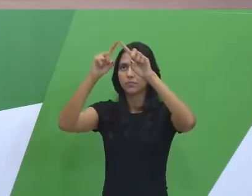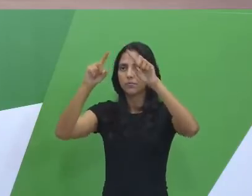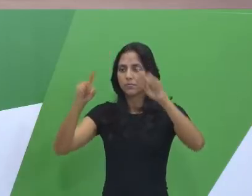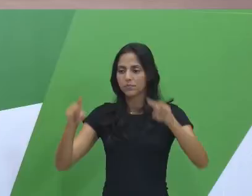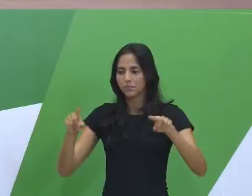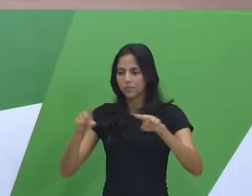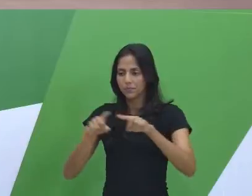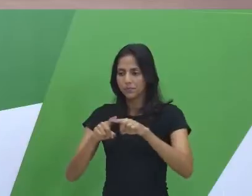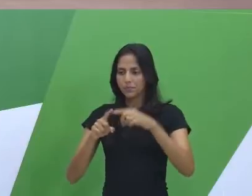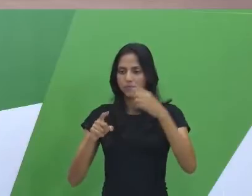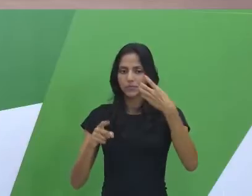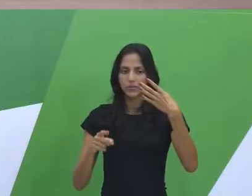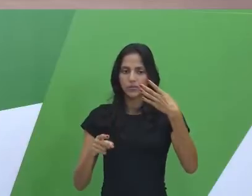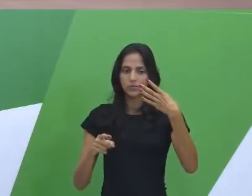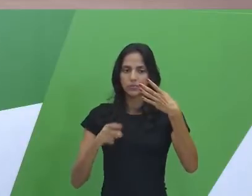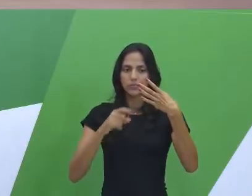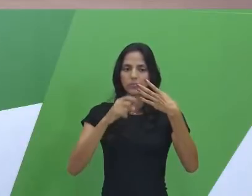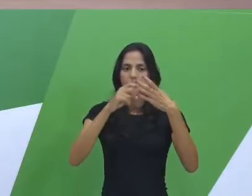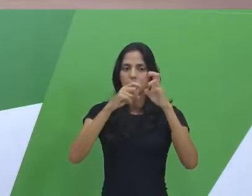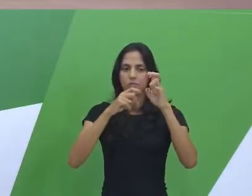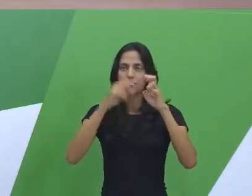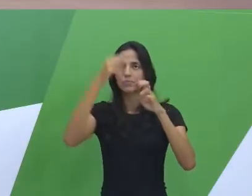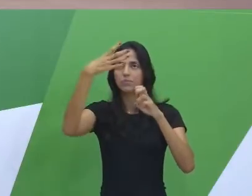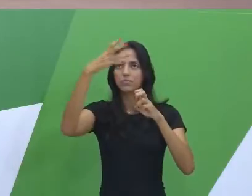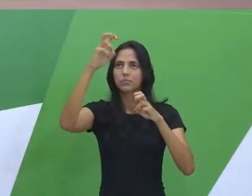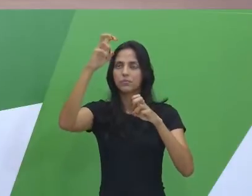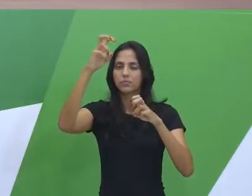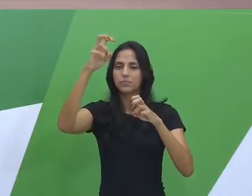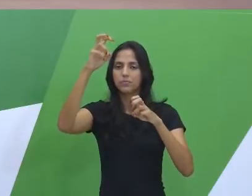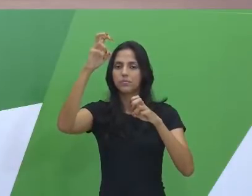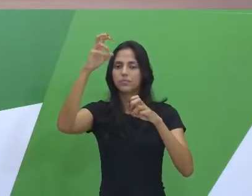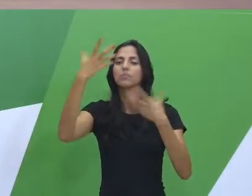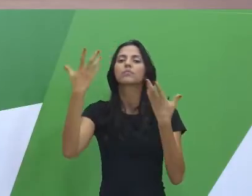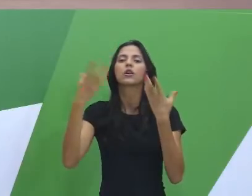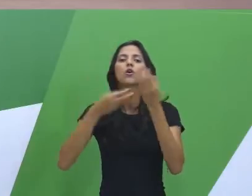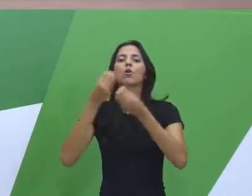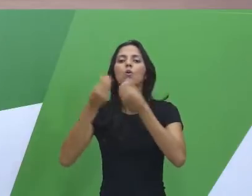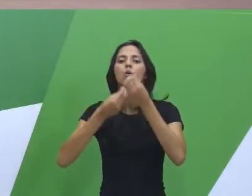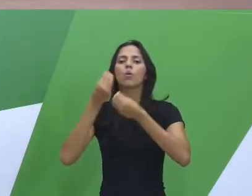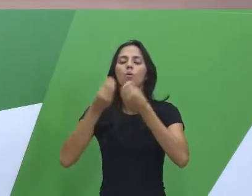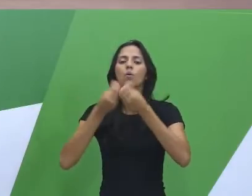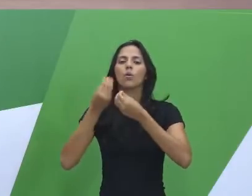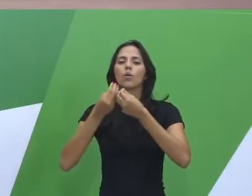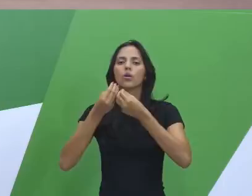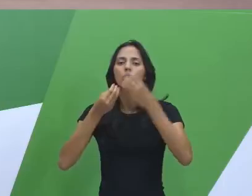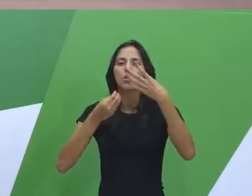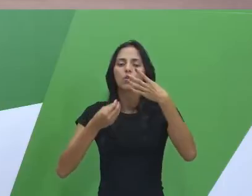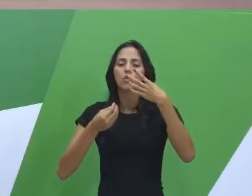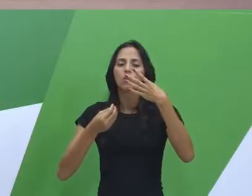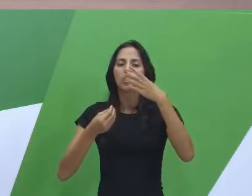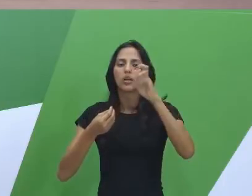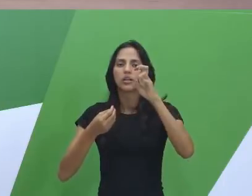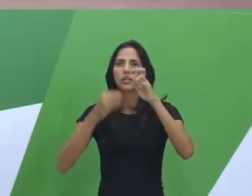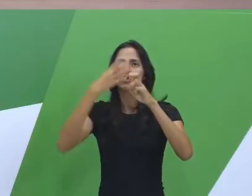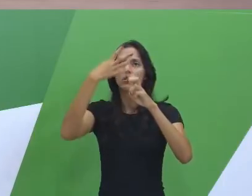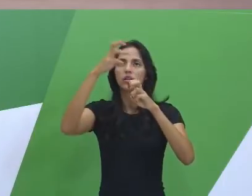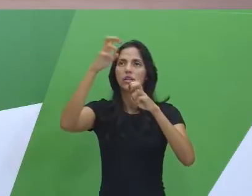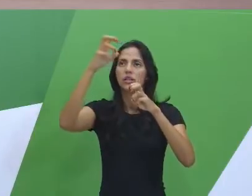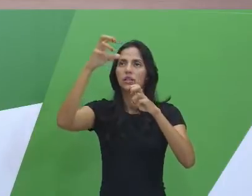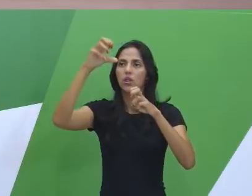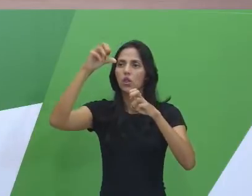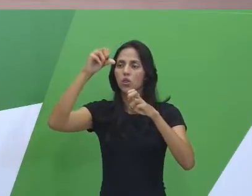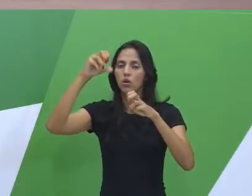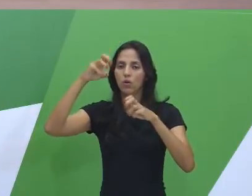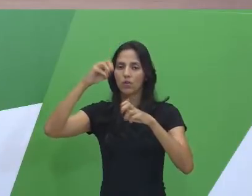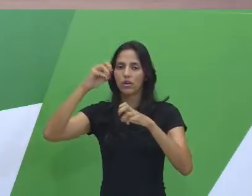de 45 e eu tenho 3, qual é o complementar dessas coisas? 45 com 45, 90. Então